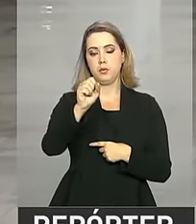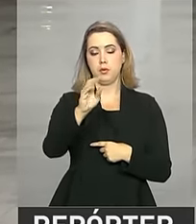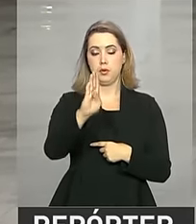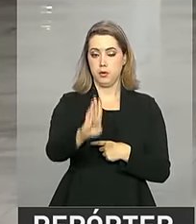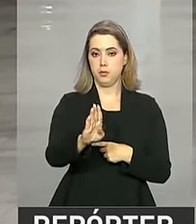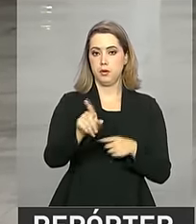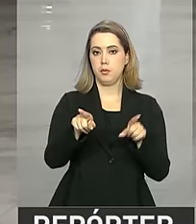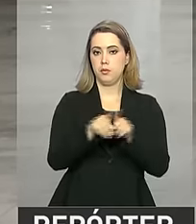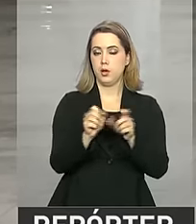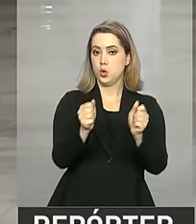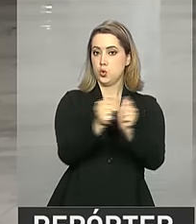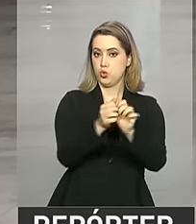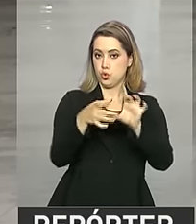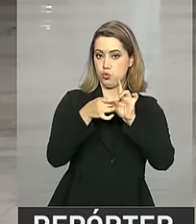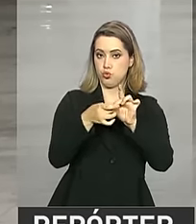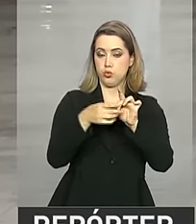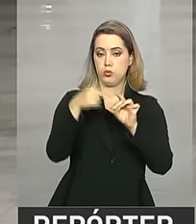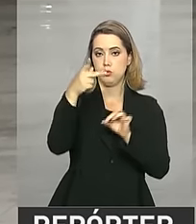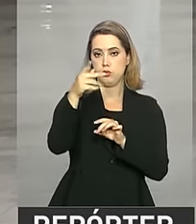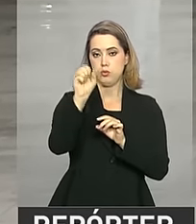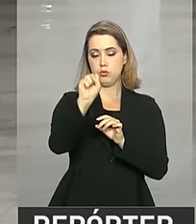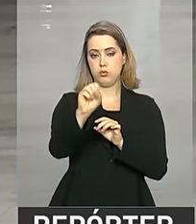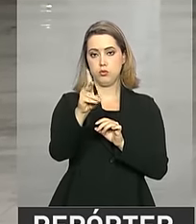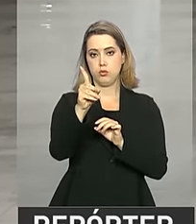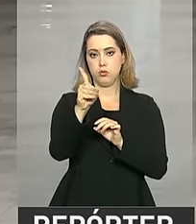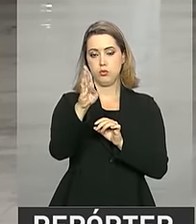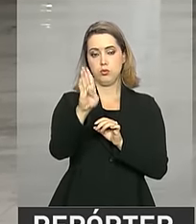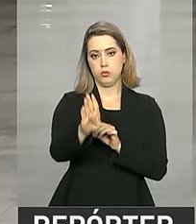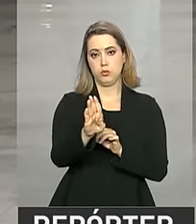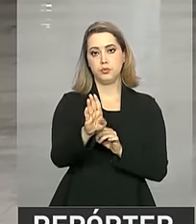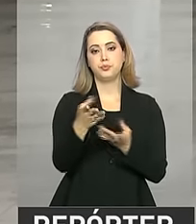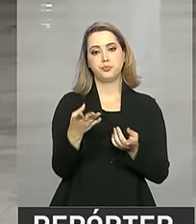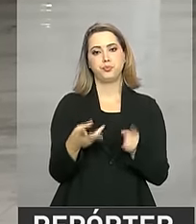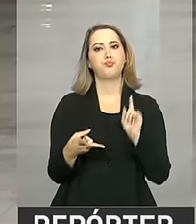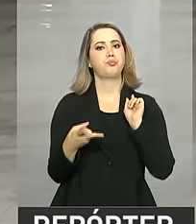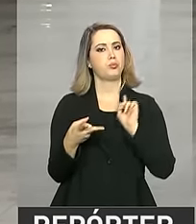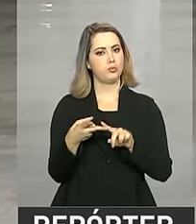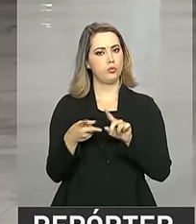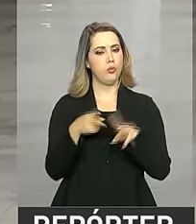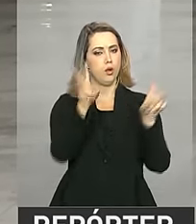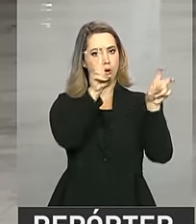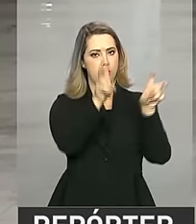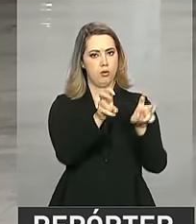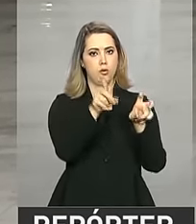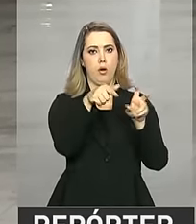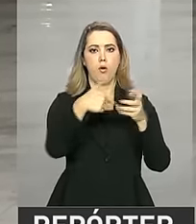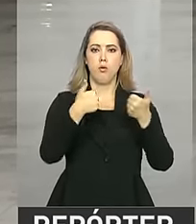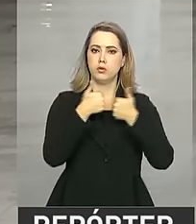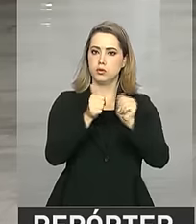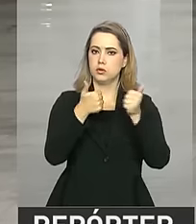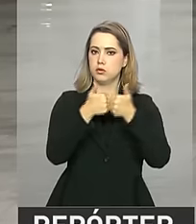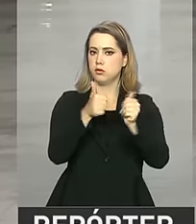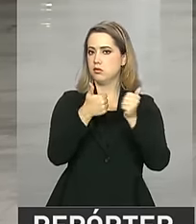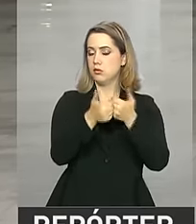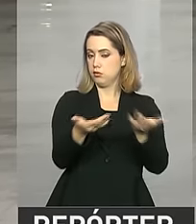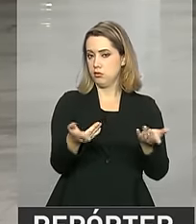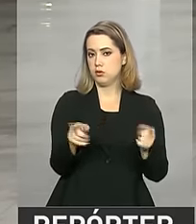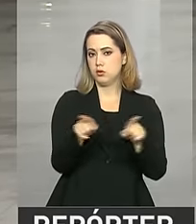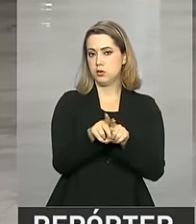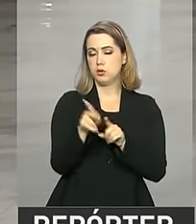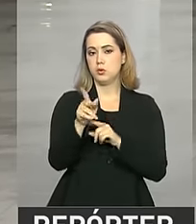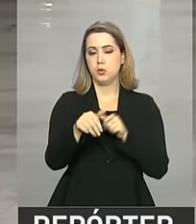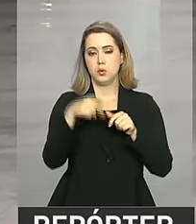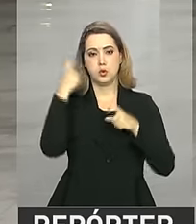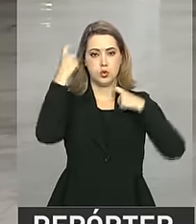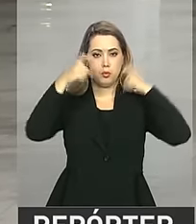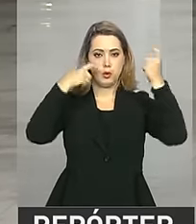foram abordados temas econômicos e sociais. O primeiro foi mobilidade urbana. Segundo João Dória, uma preocupação não só de São